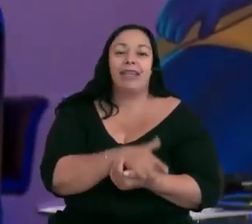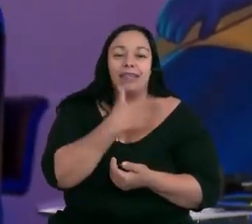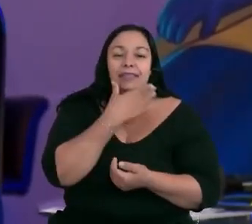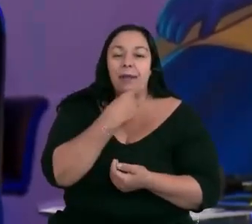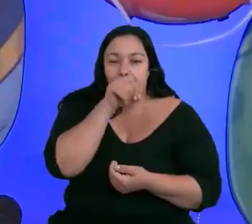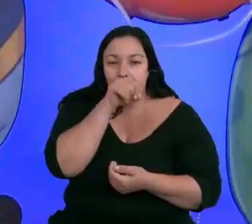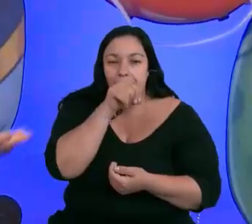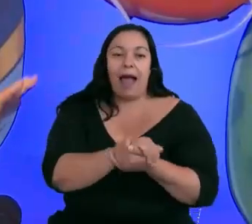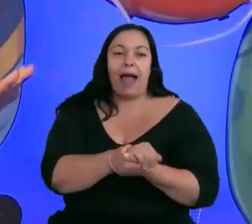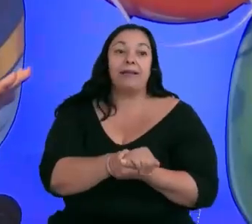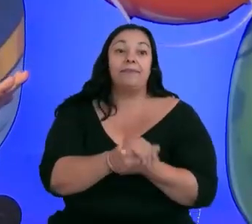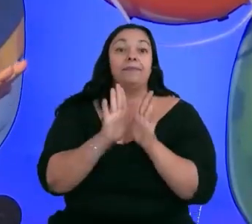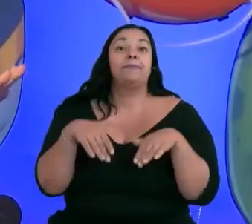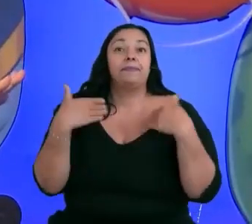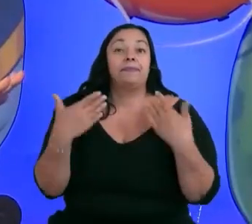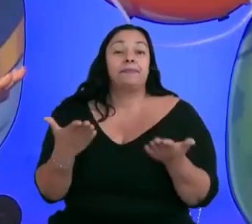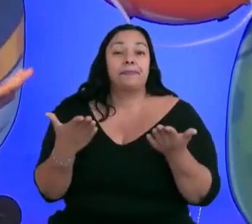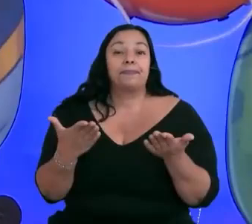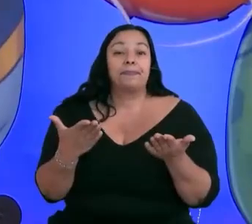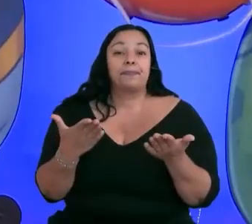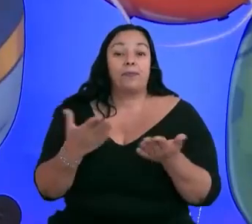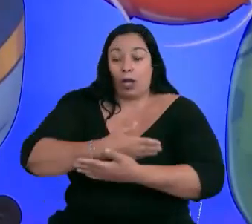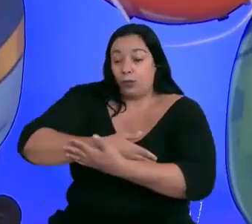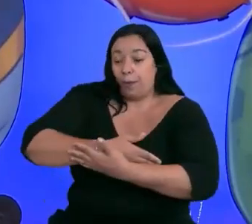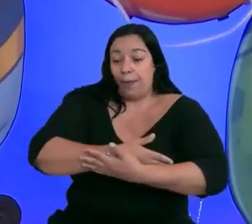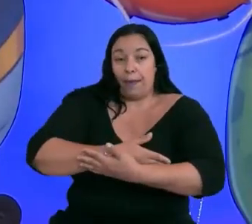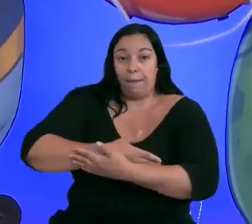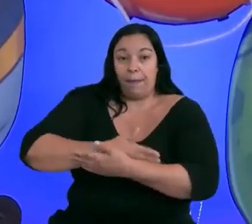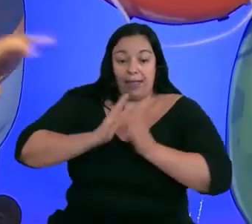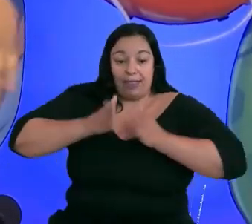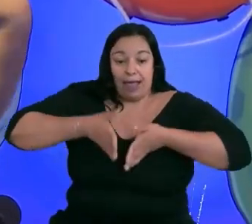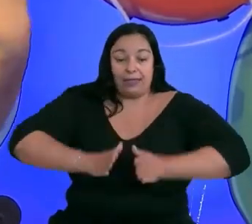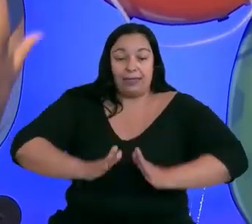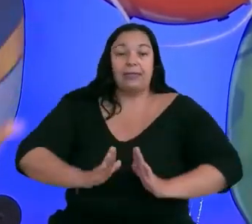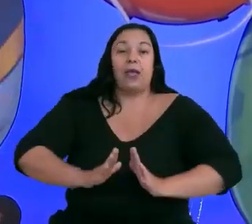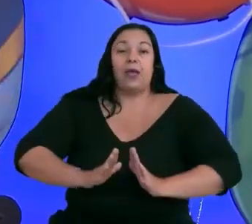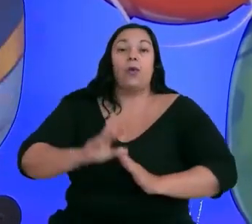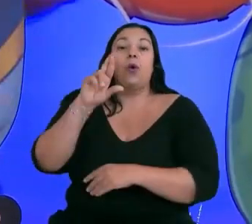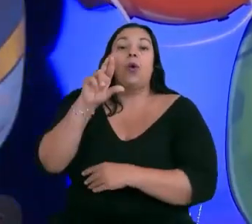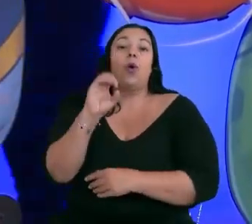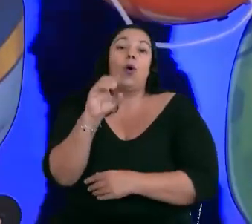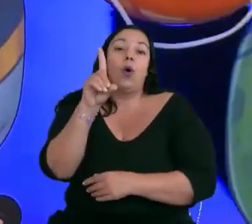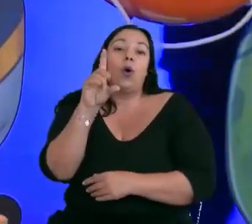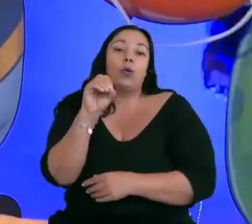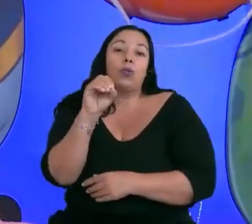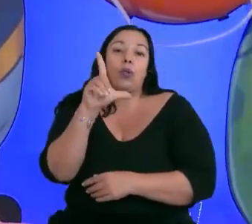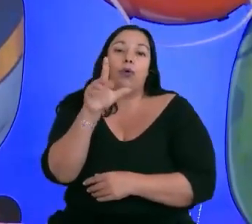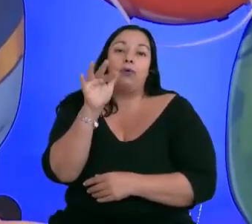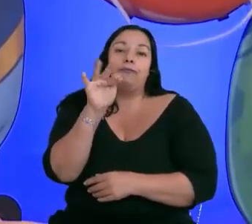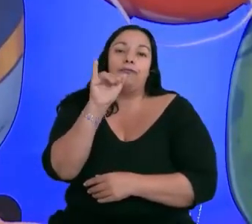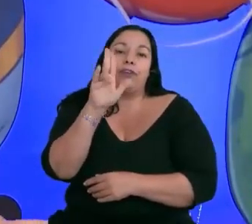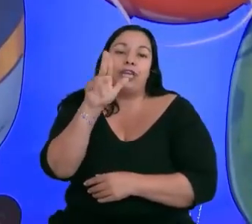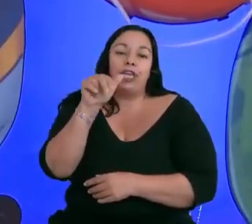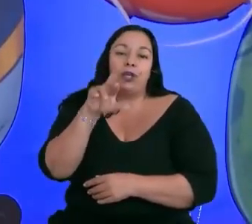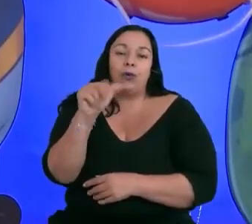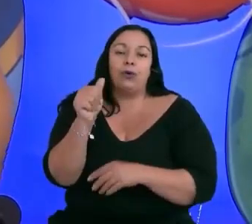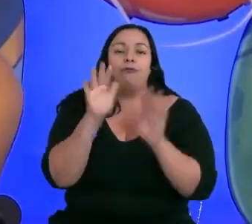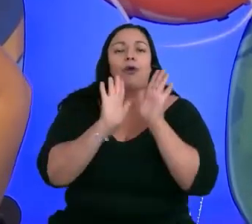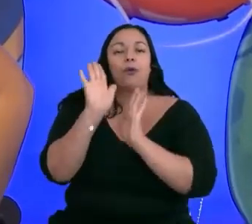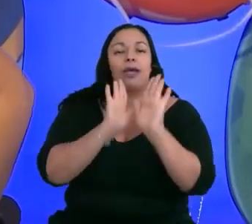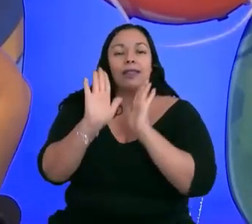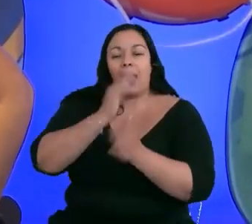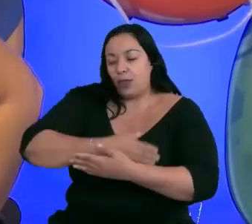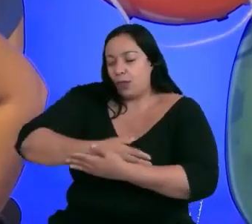Então, quando o bebê nasceu, o Rodolfinho, ele foi cuidar do bebê. E enquanto isso,